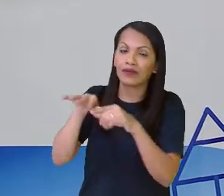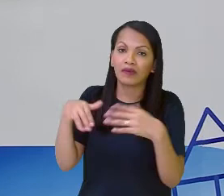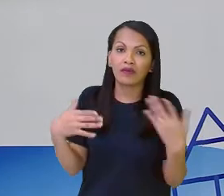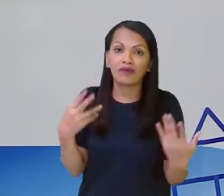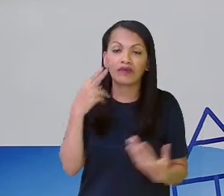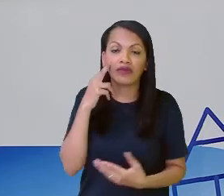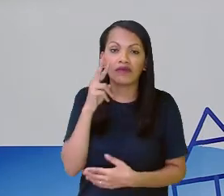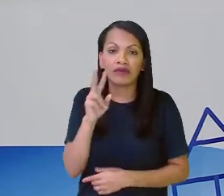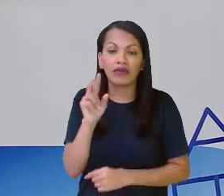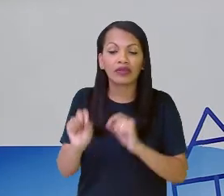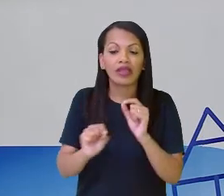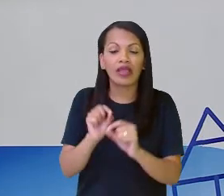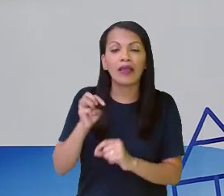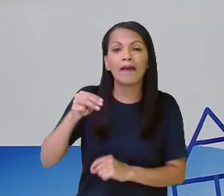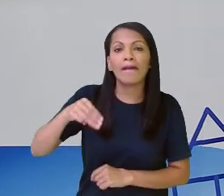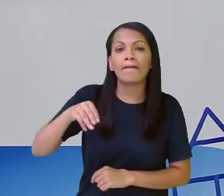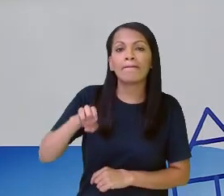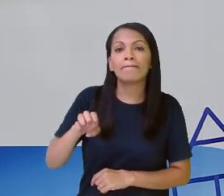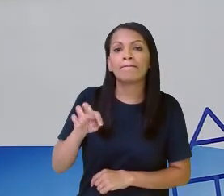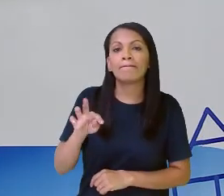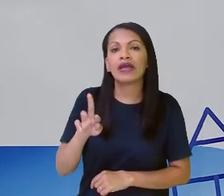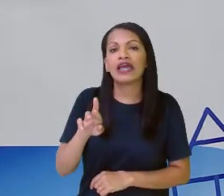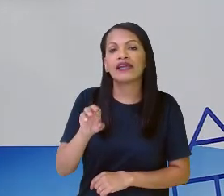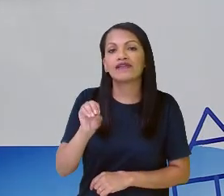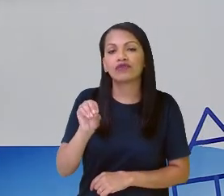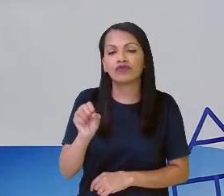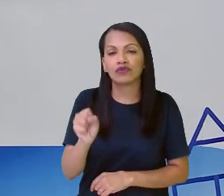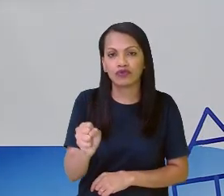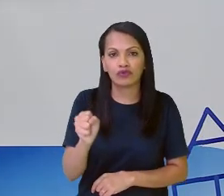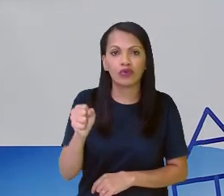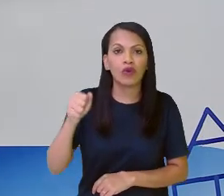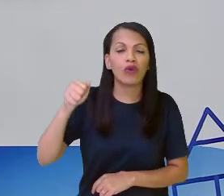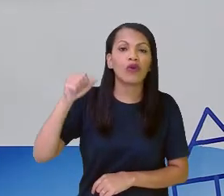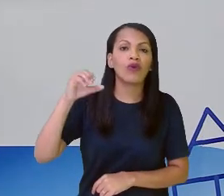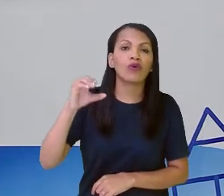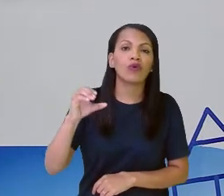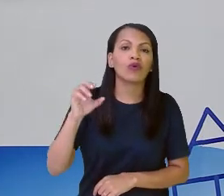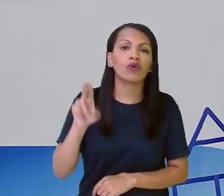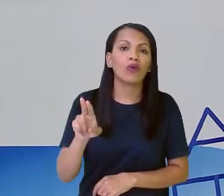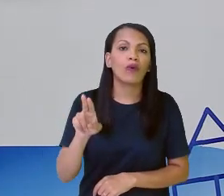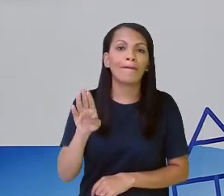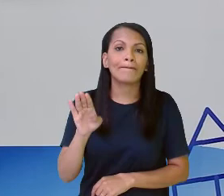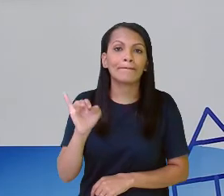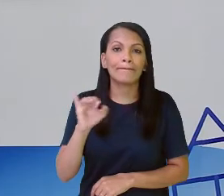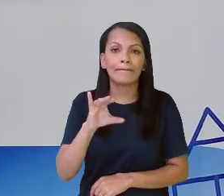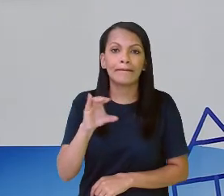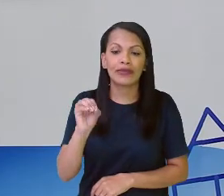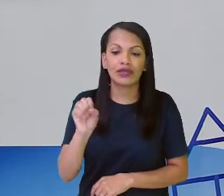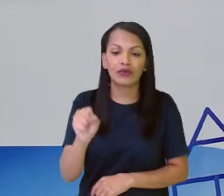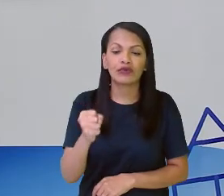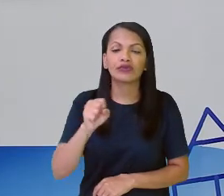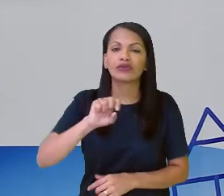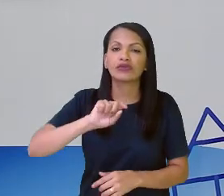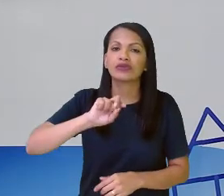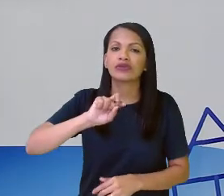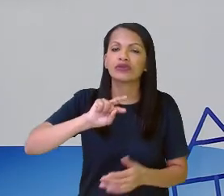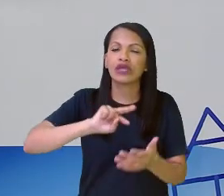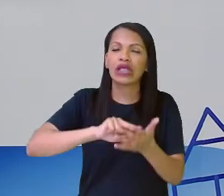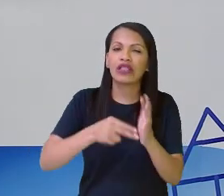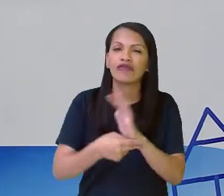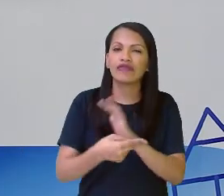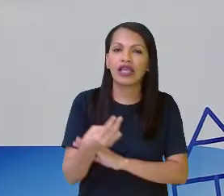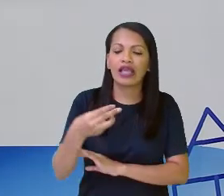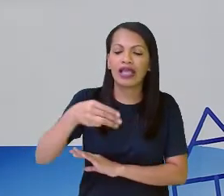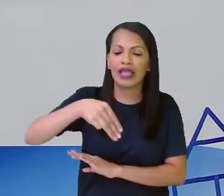vê metros cúbicos, pensa comigo nesse volume. Cada metro cúbico equivale a 1000 litros de água.